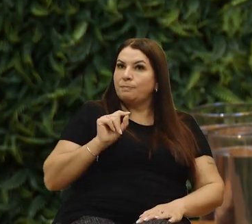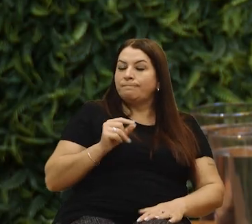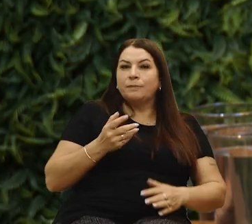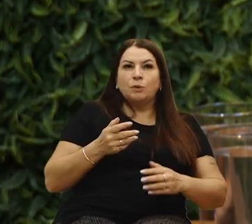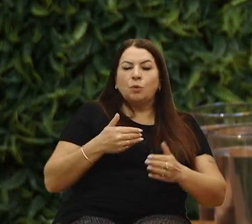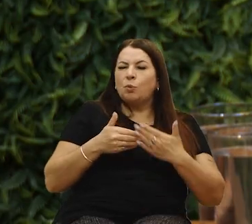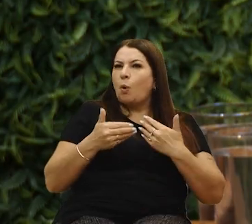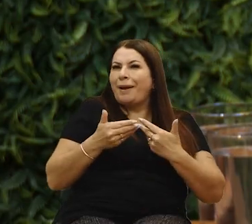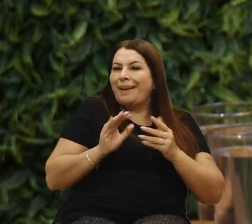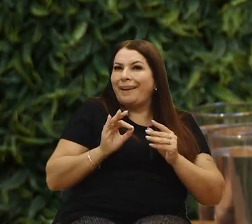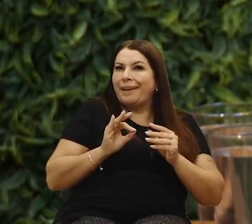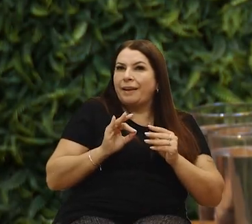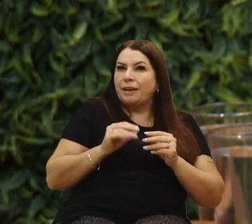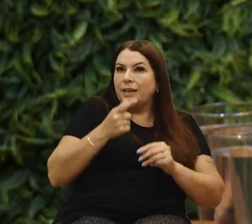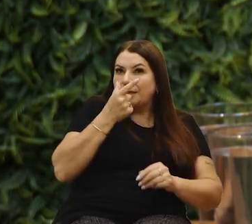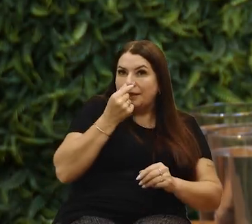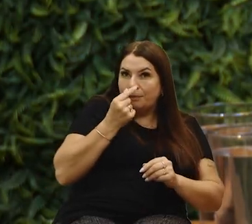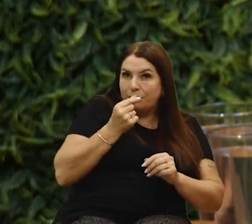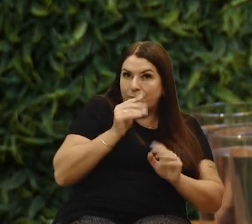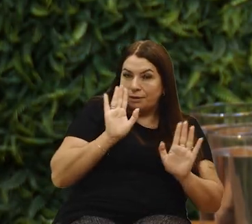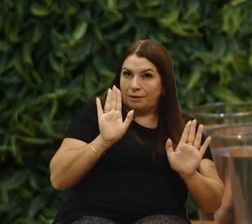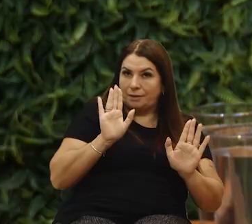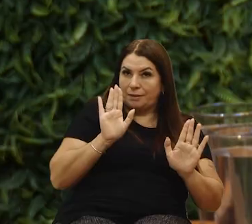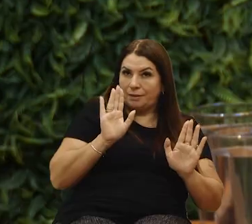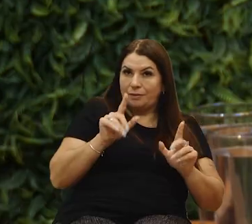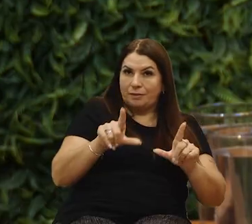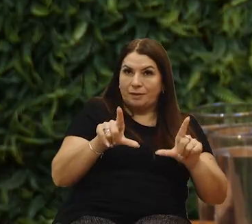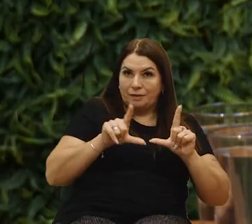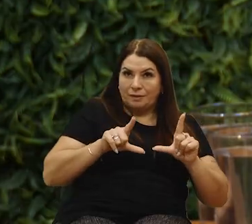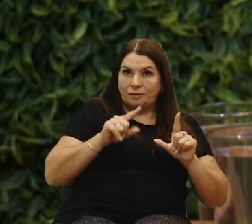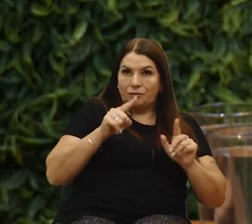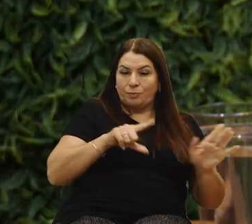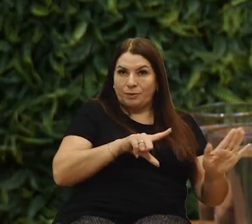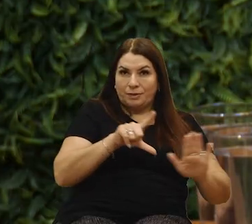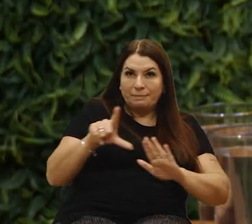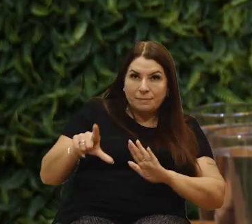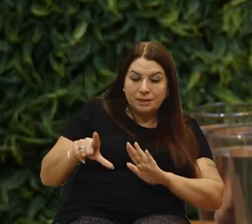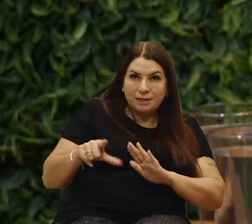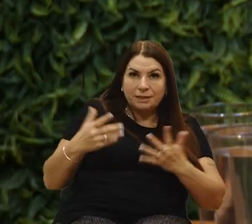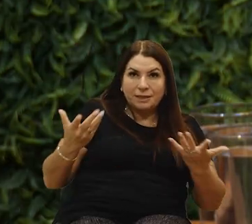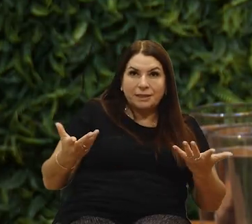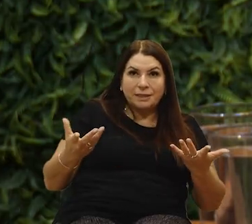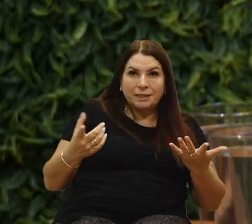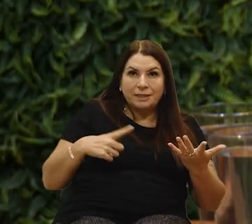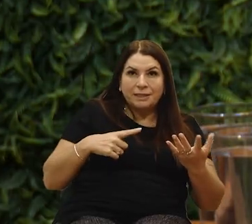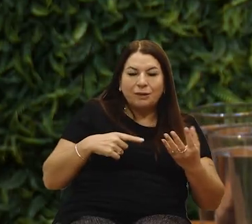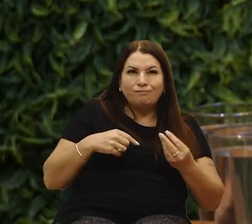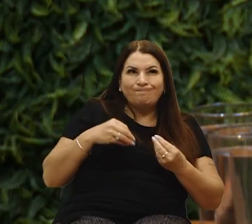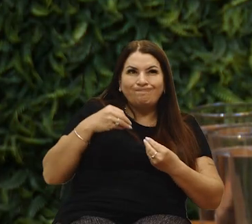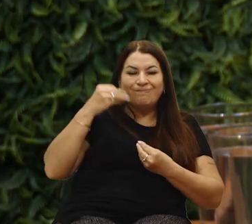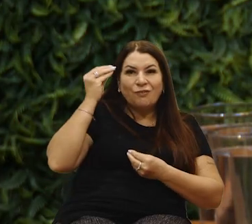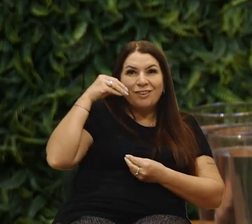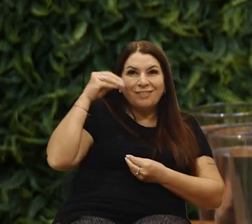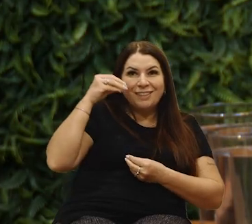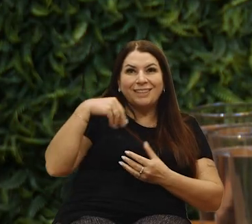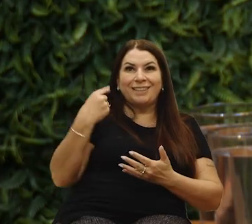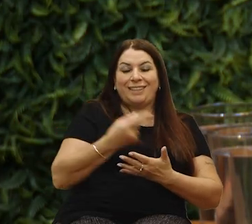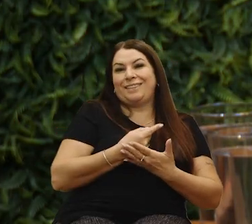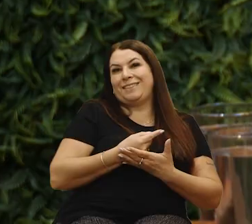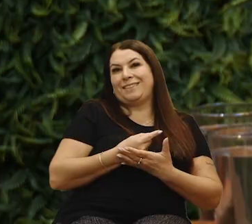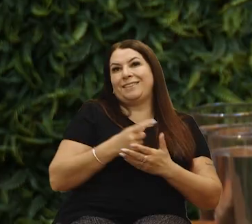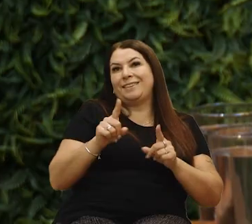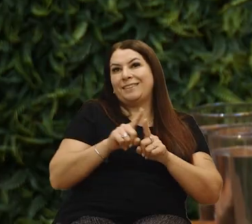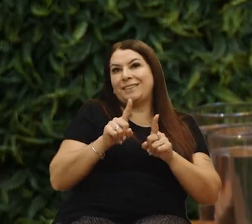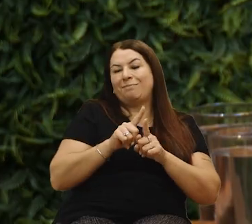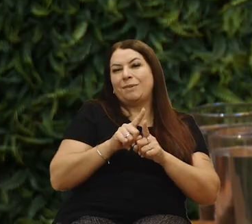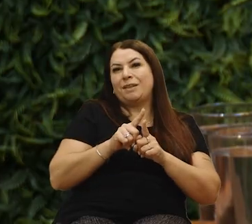Qualquer gripe é assim, um atestado de 1 semana. Então tem uma fragilização que